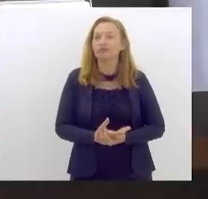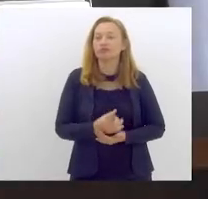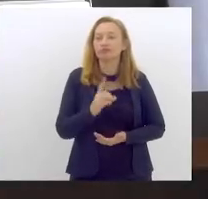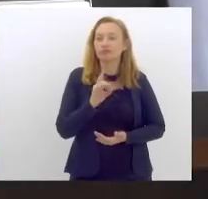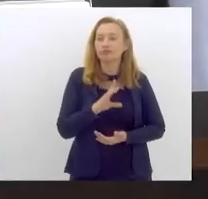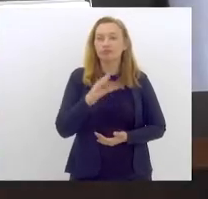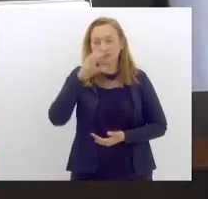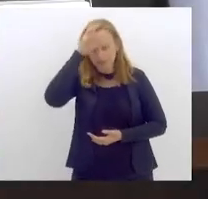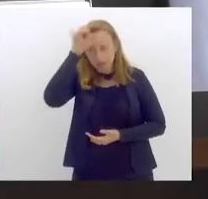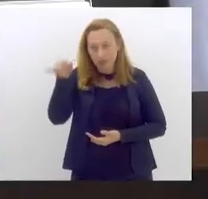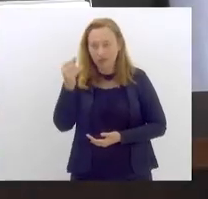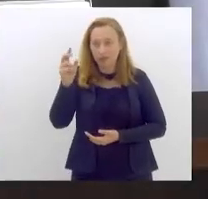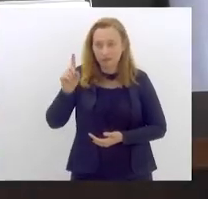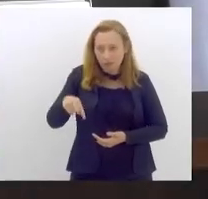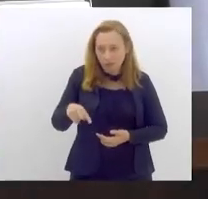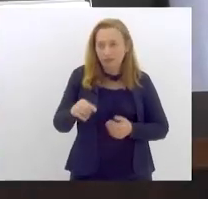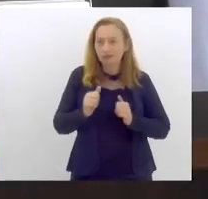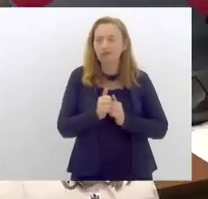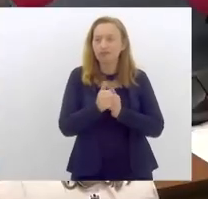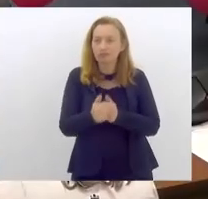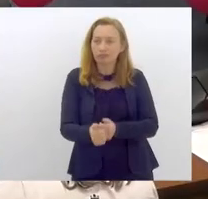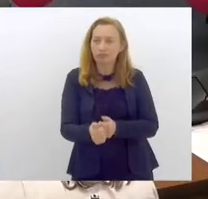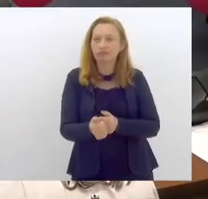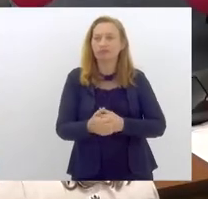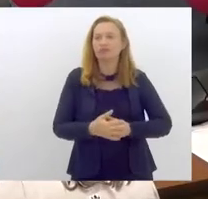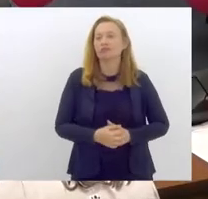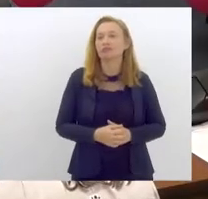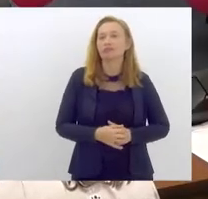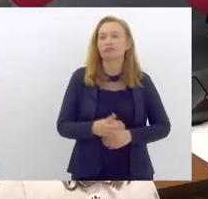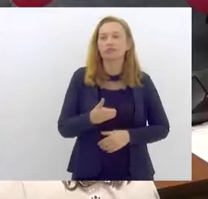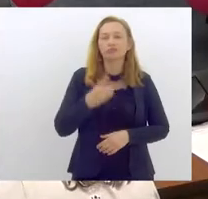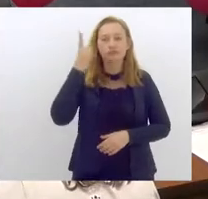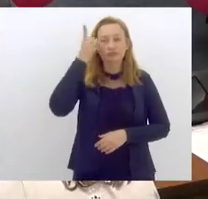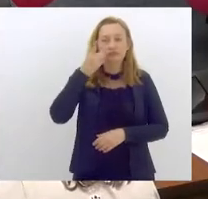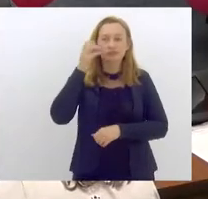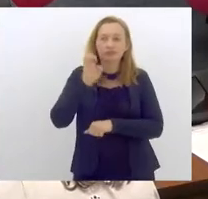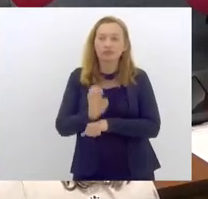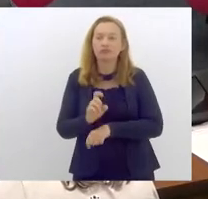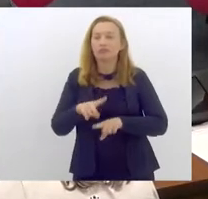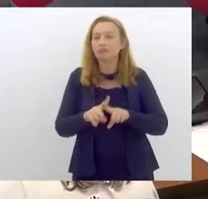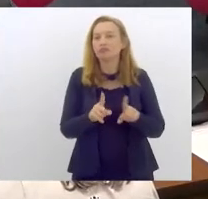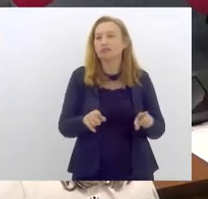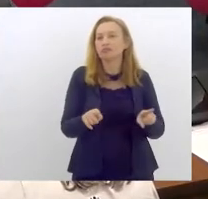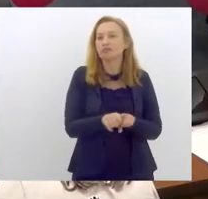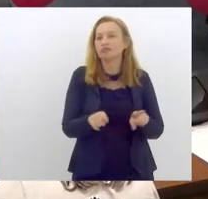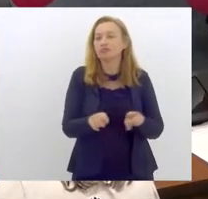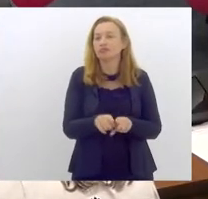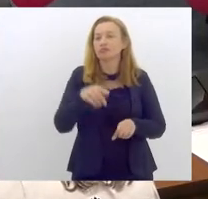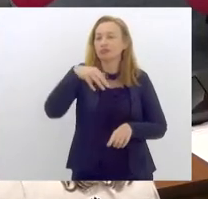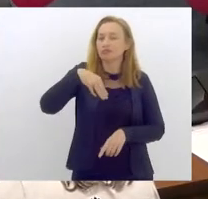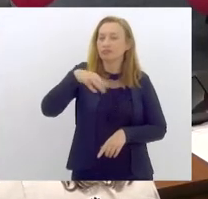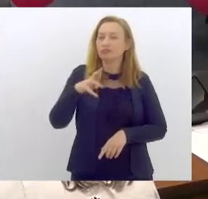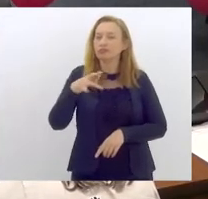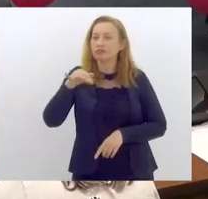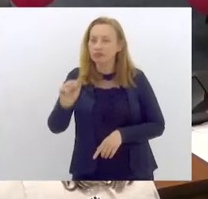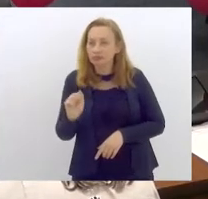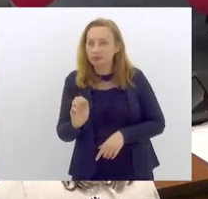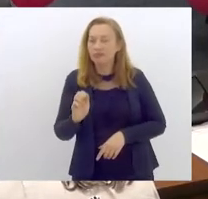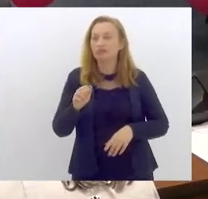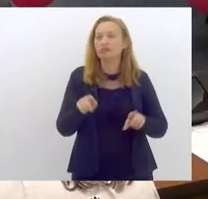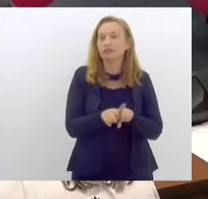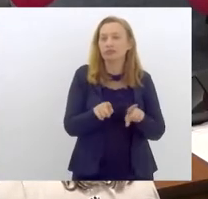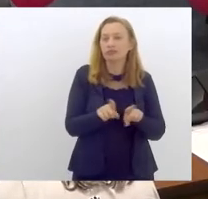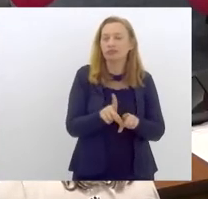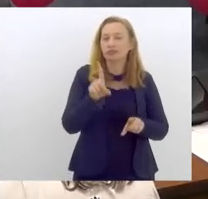só te ajuda também cozida para o cargo de deputado estadual mas figuras como a Marina e como a Dani